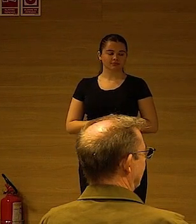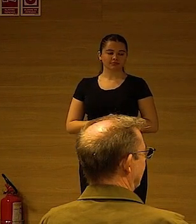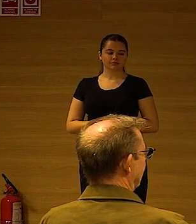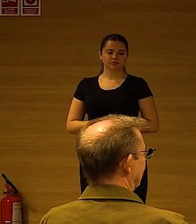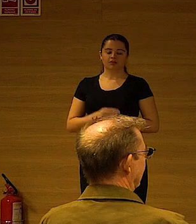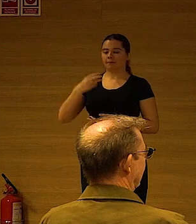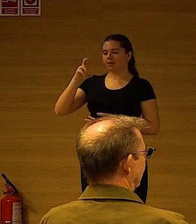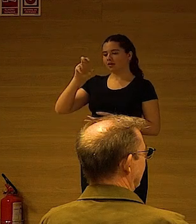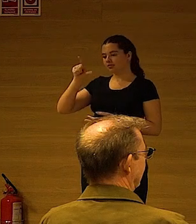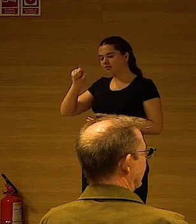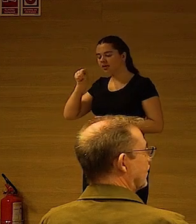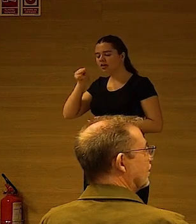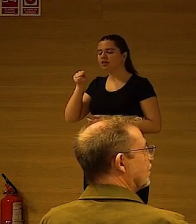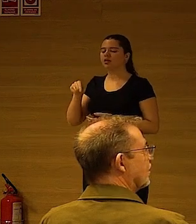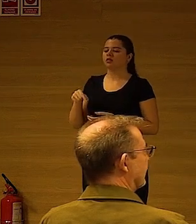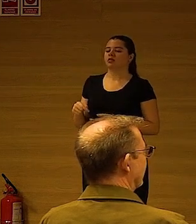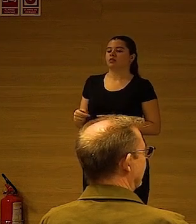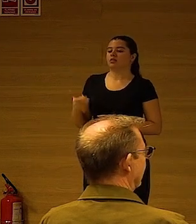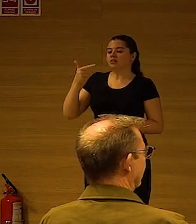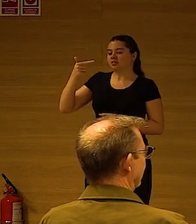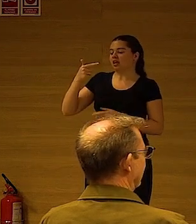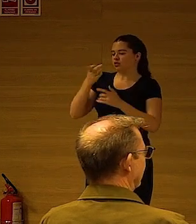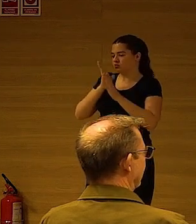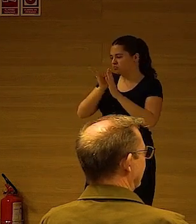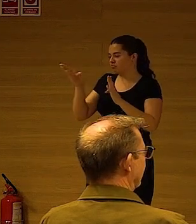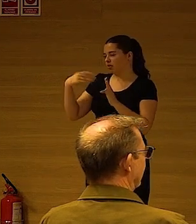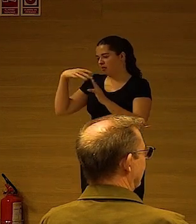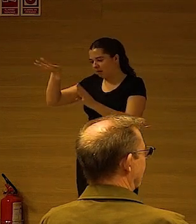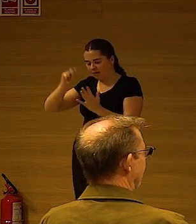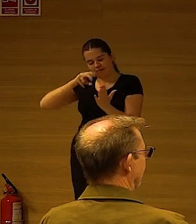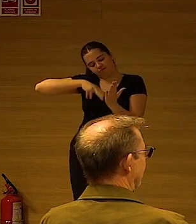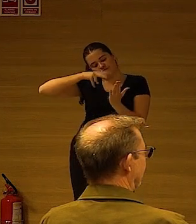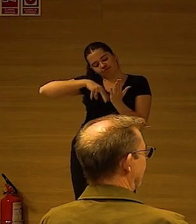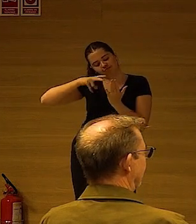Marcel Proust, 7 volumes do Marcel Proust,